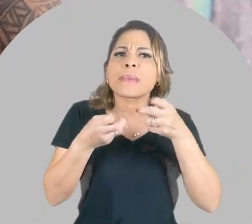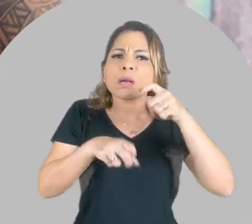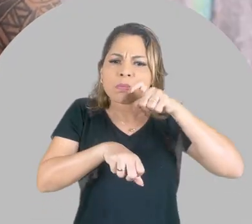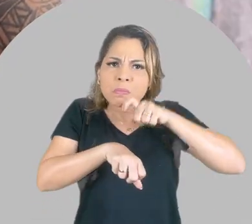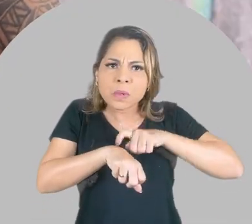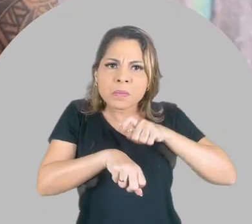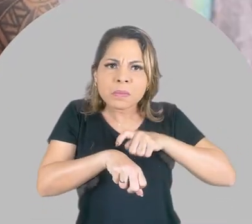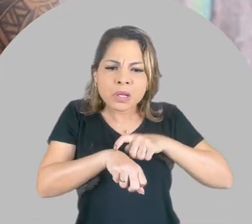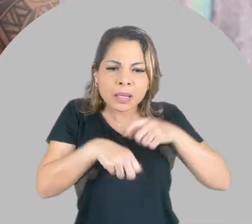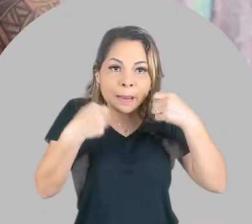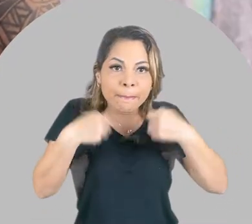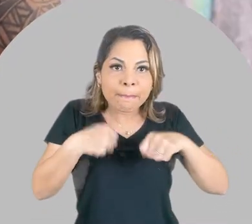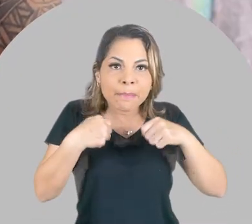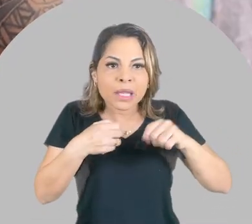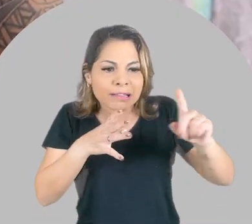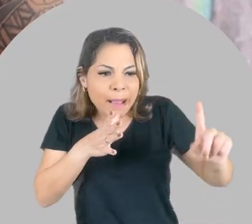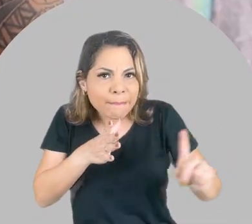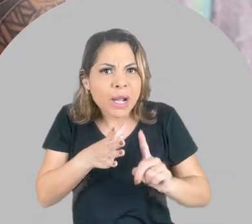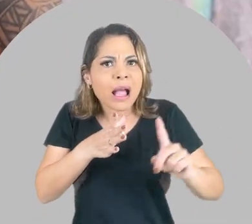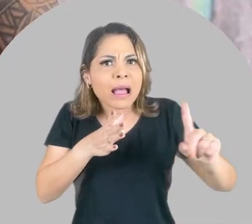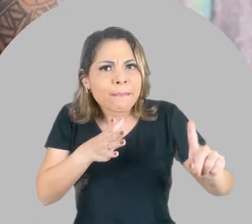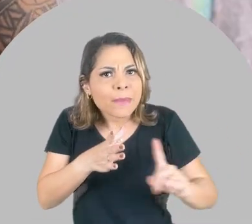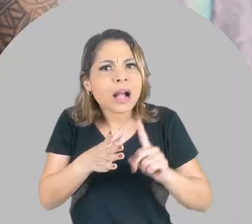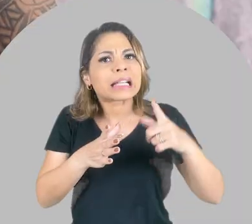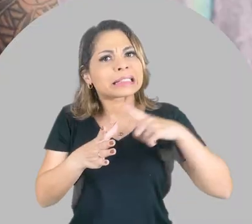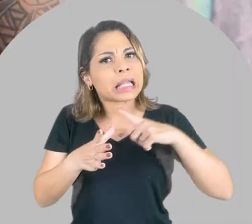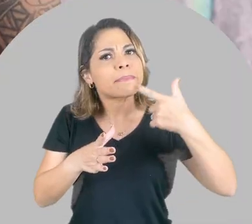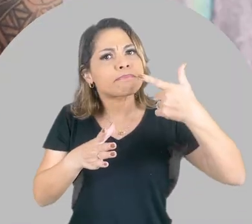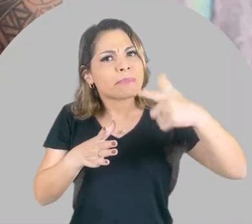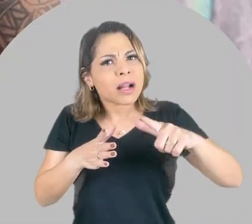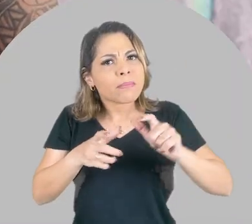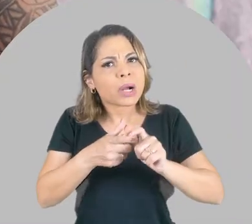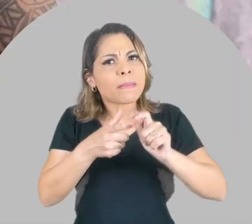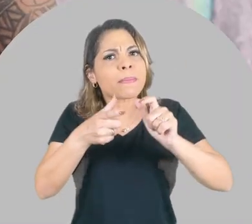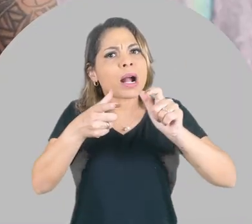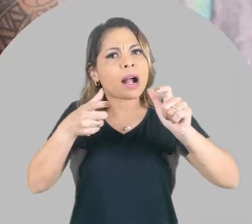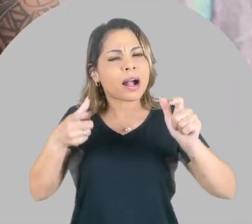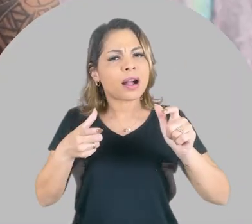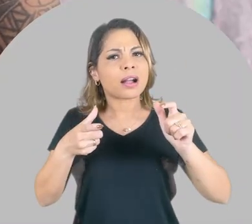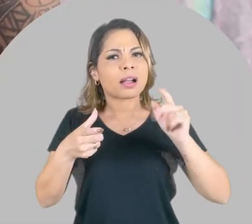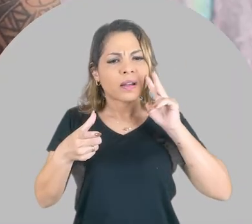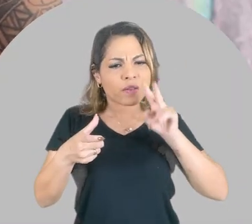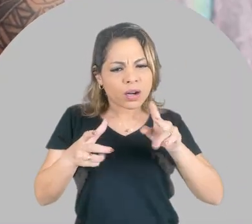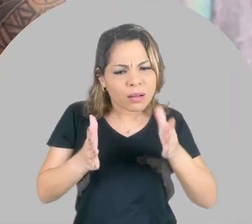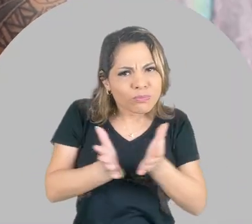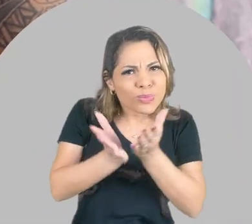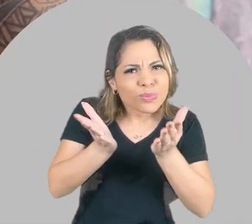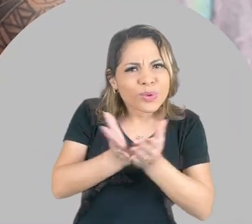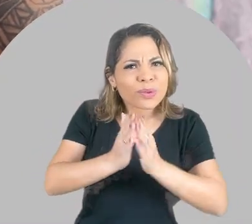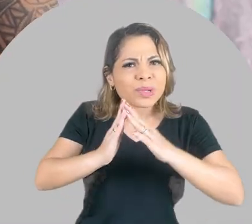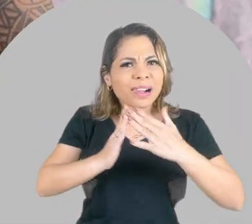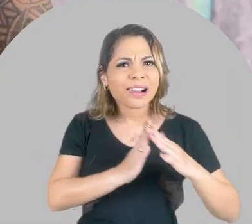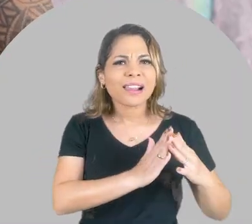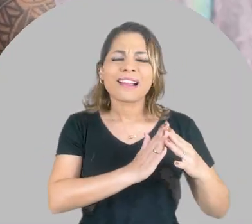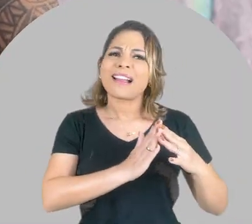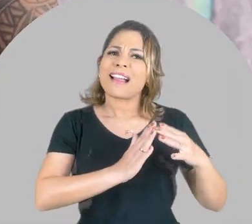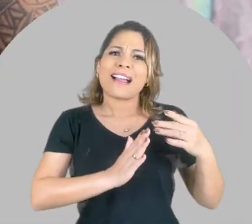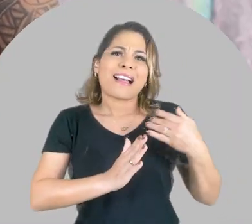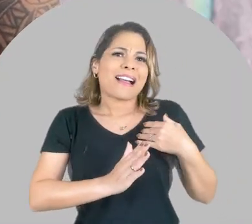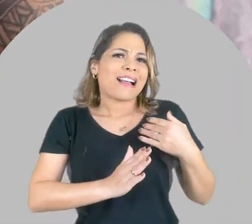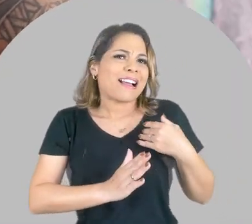Você percebe que vai chegar uma hora que a gente vai precisar incrementar esse processo? Que a gente vai olhar para a periferia e